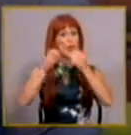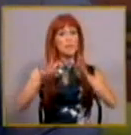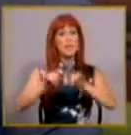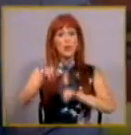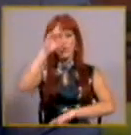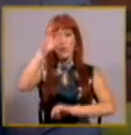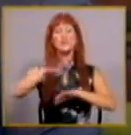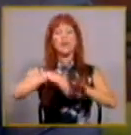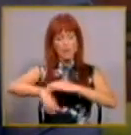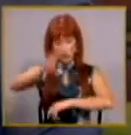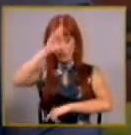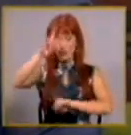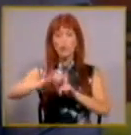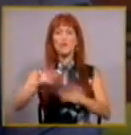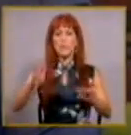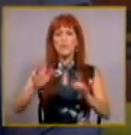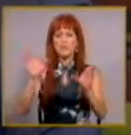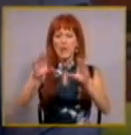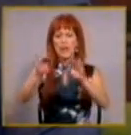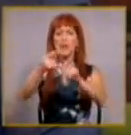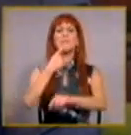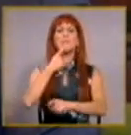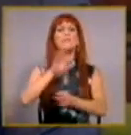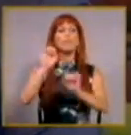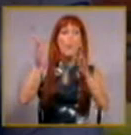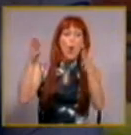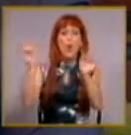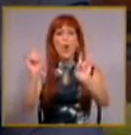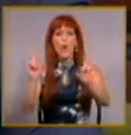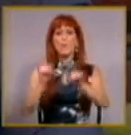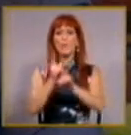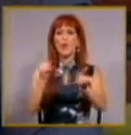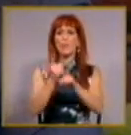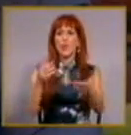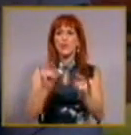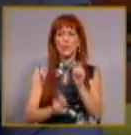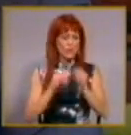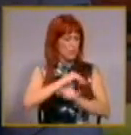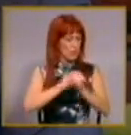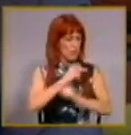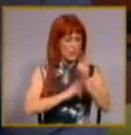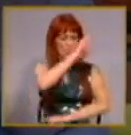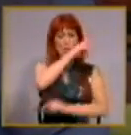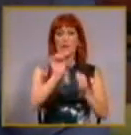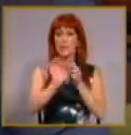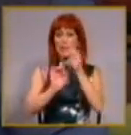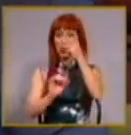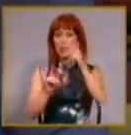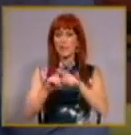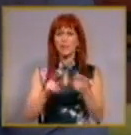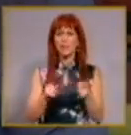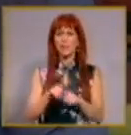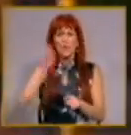esforço, esforço, e acho que deve ir mais fundo para perceber se é possível ou não. Porquê? Porque este aumento de salário tem dois aspectos.